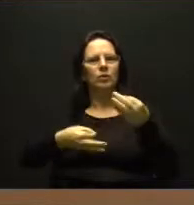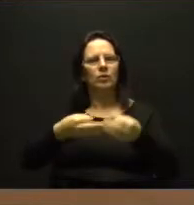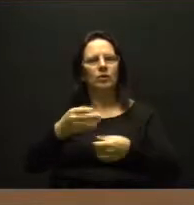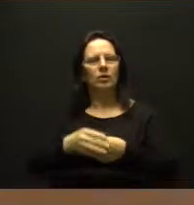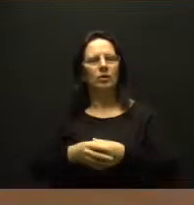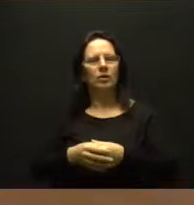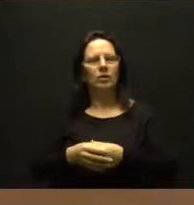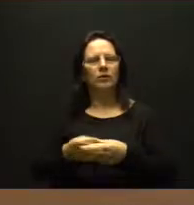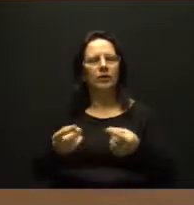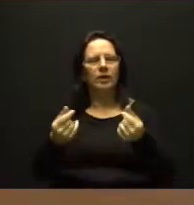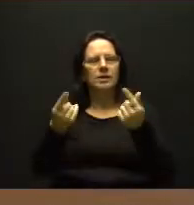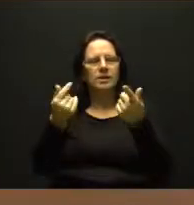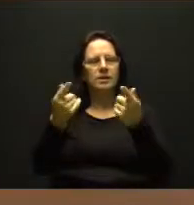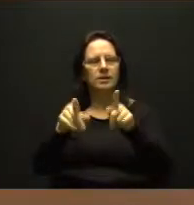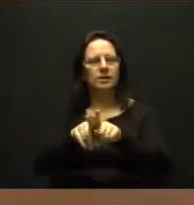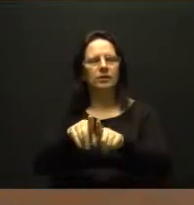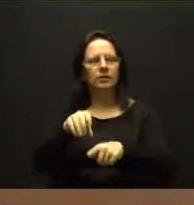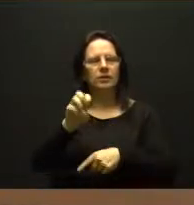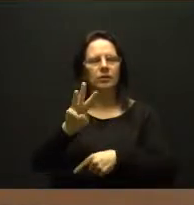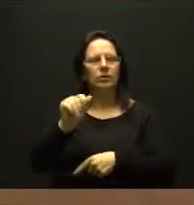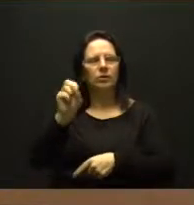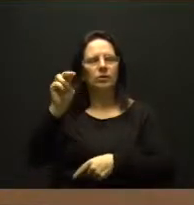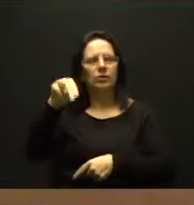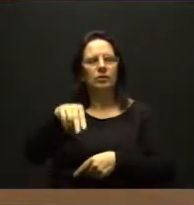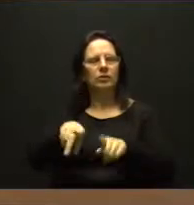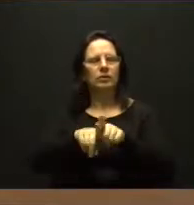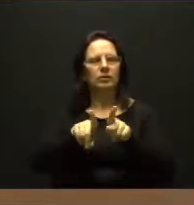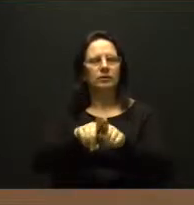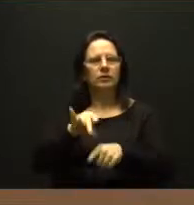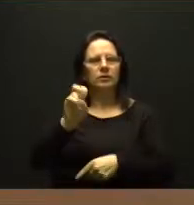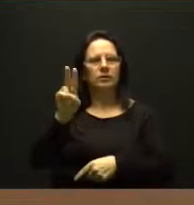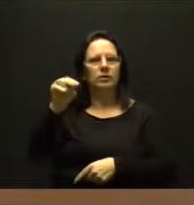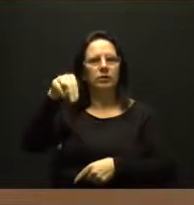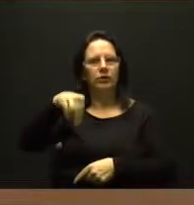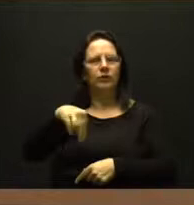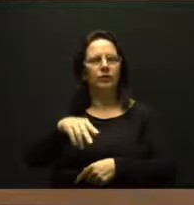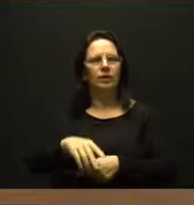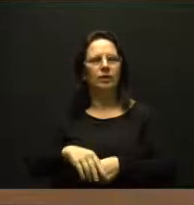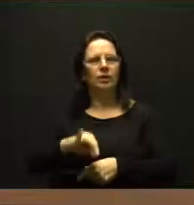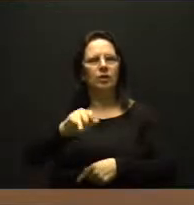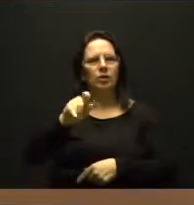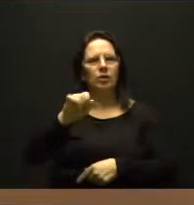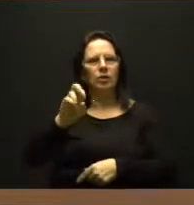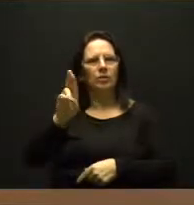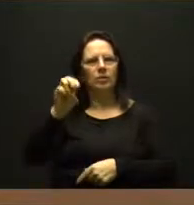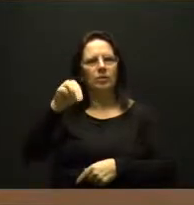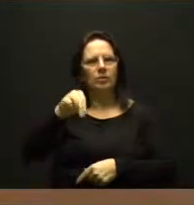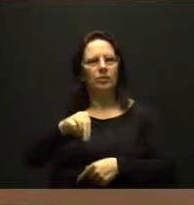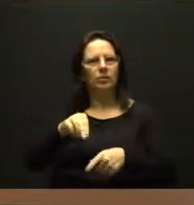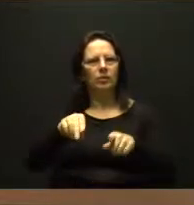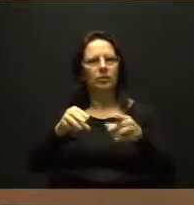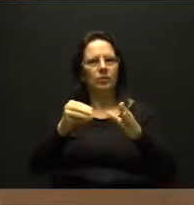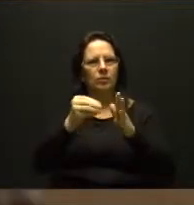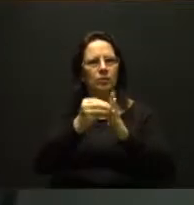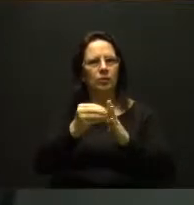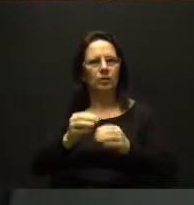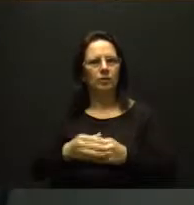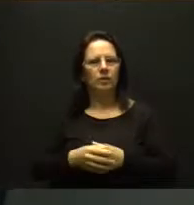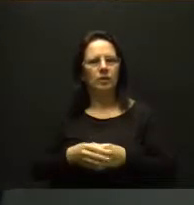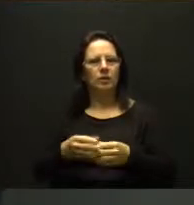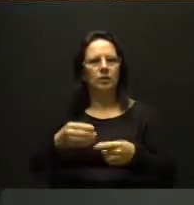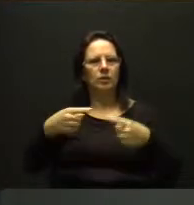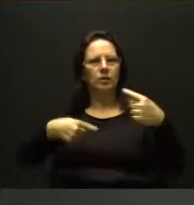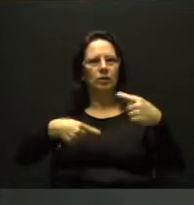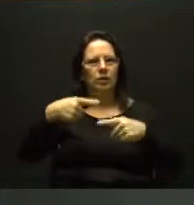os sub-16 presidente evandro da silva vice-presidente da obra de souza membro em